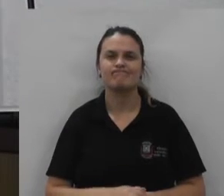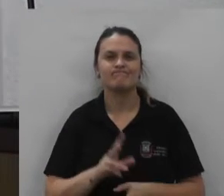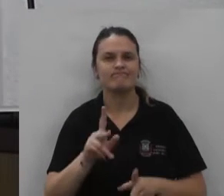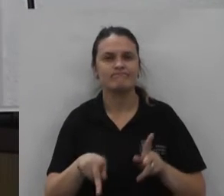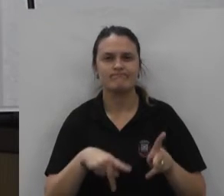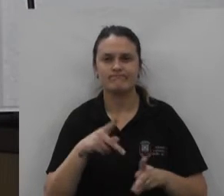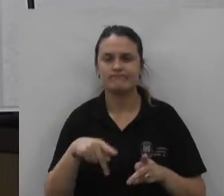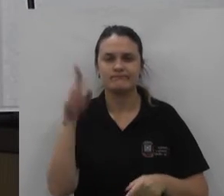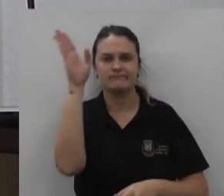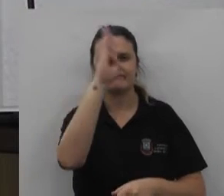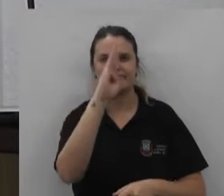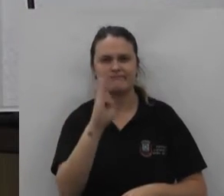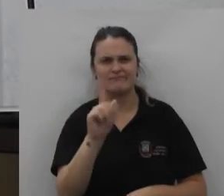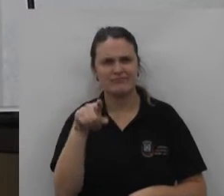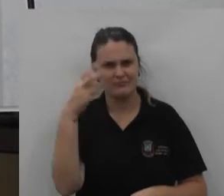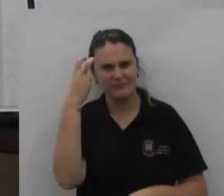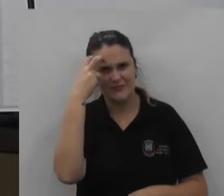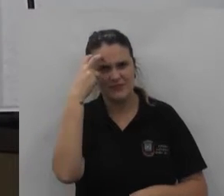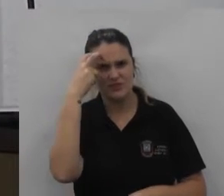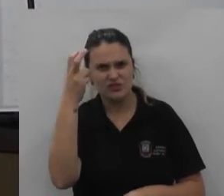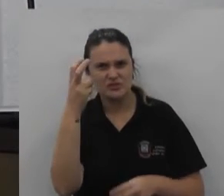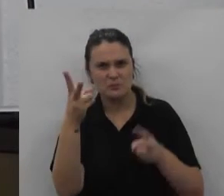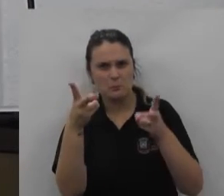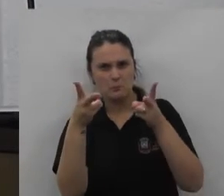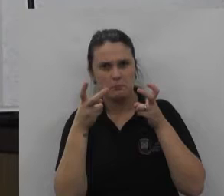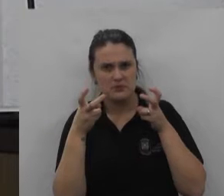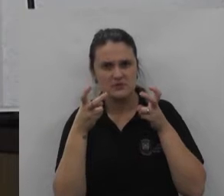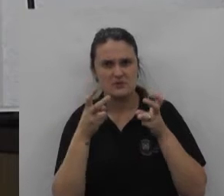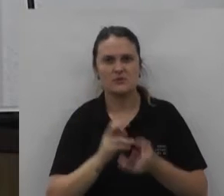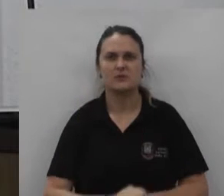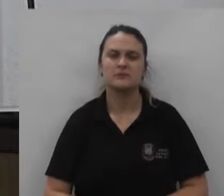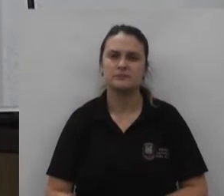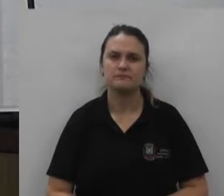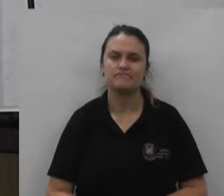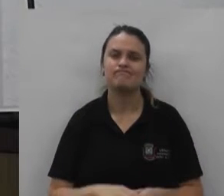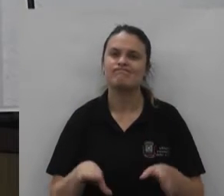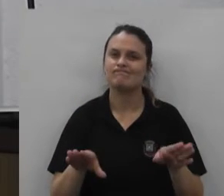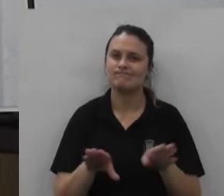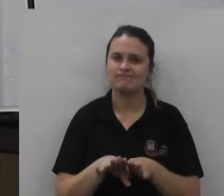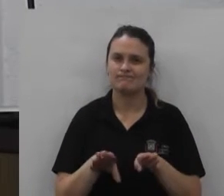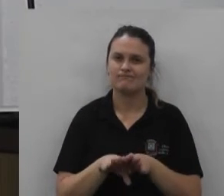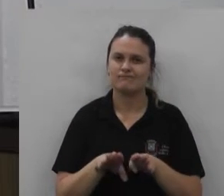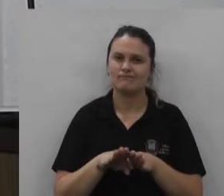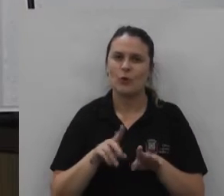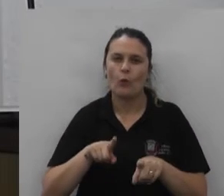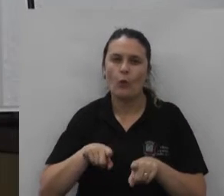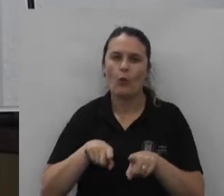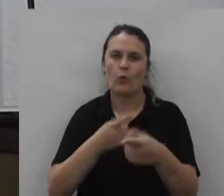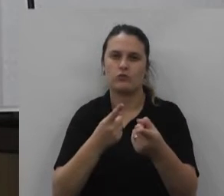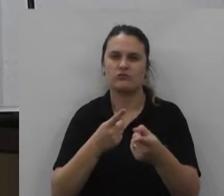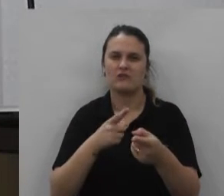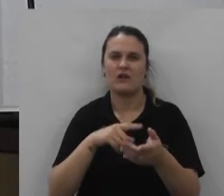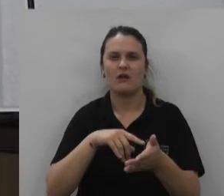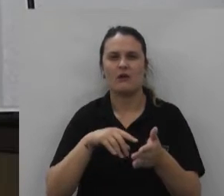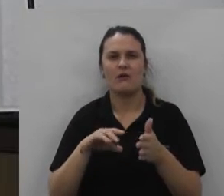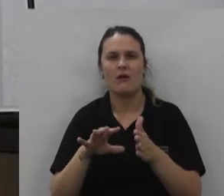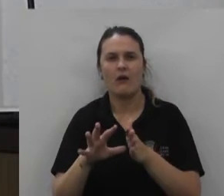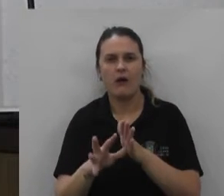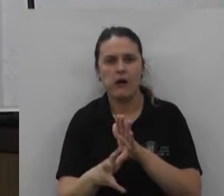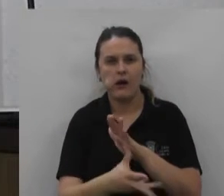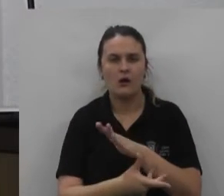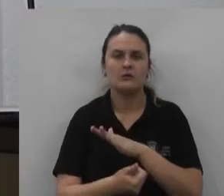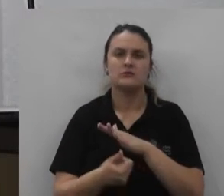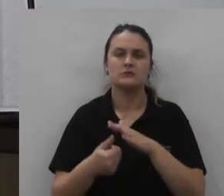O povo brasileiro é inteligente e enxergou. Também contra a